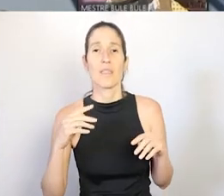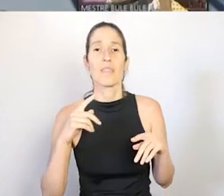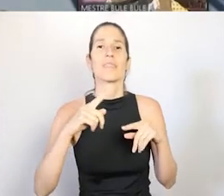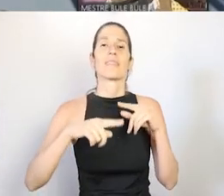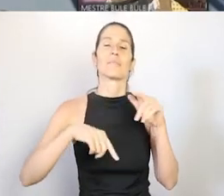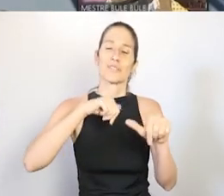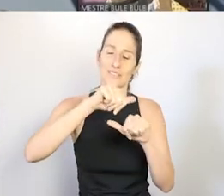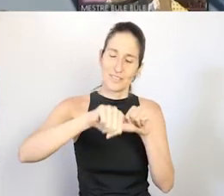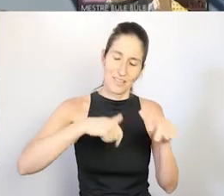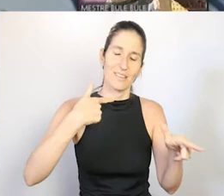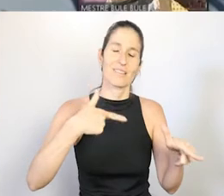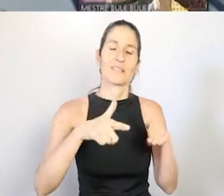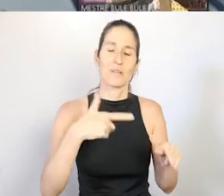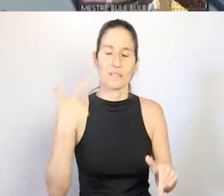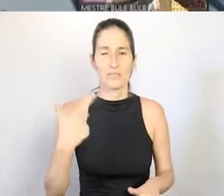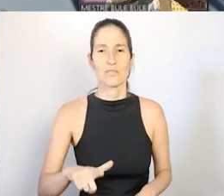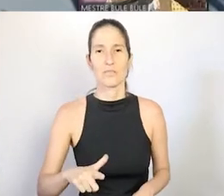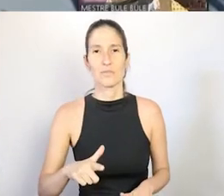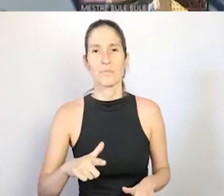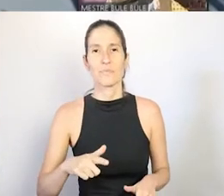de aula, fazer merenda para as crianças.